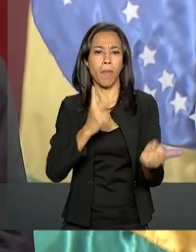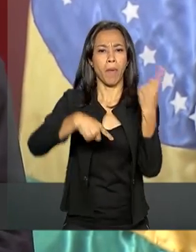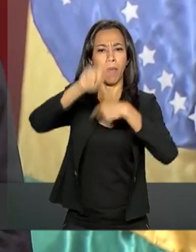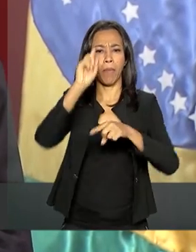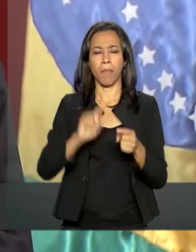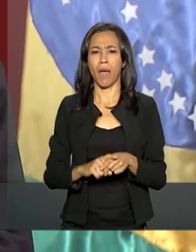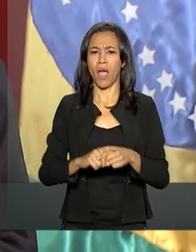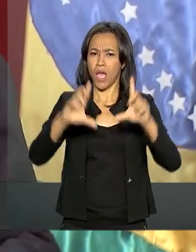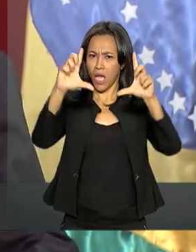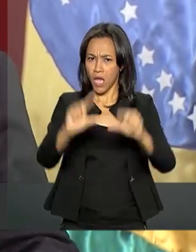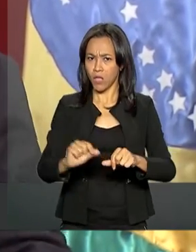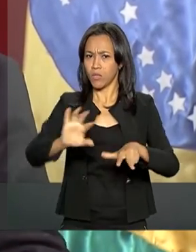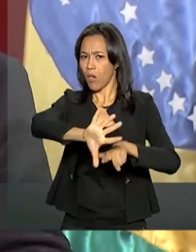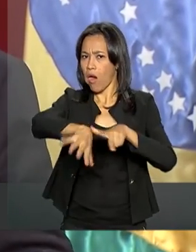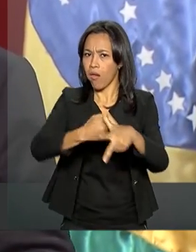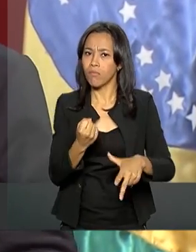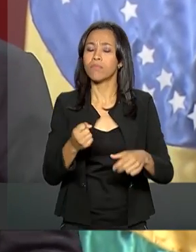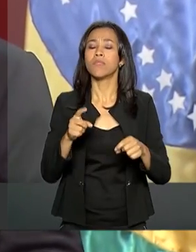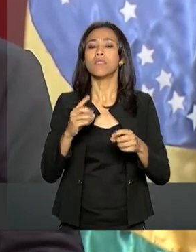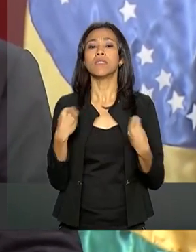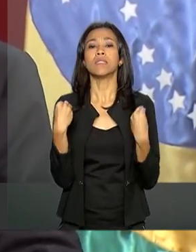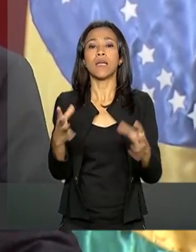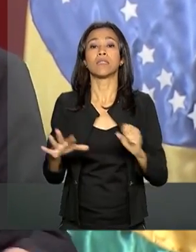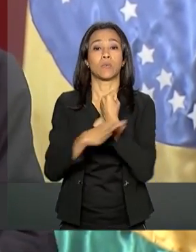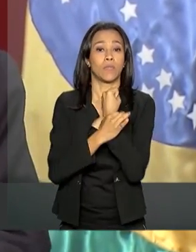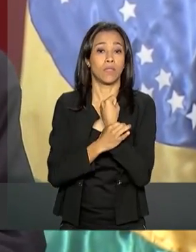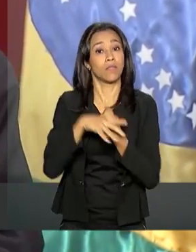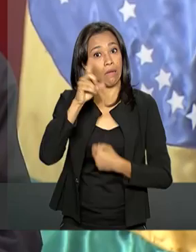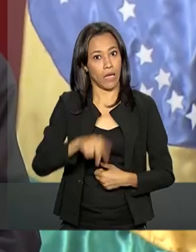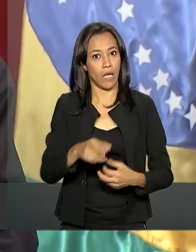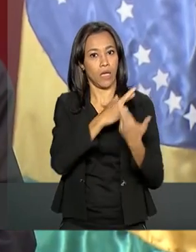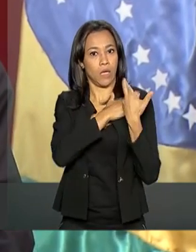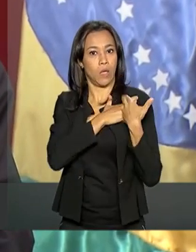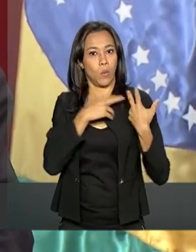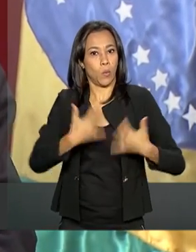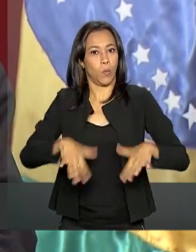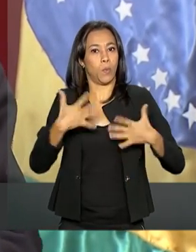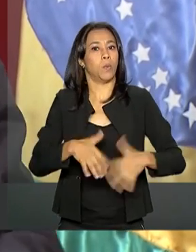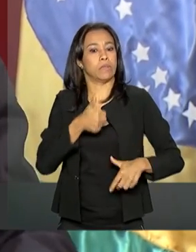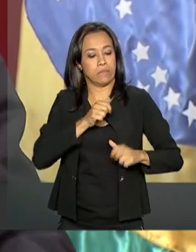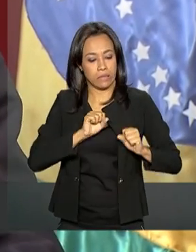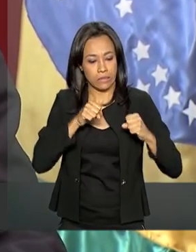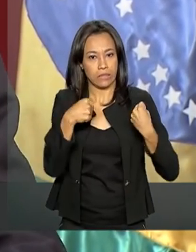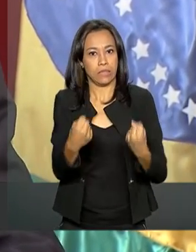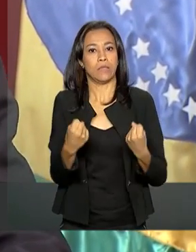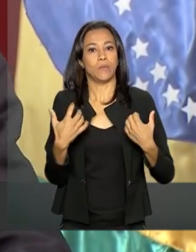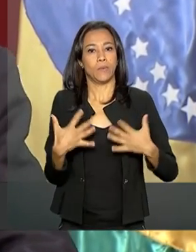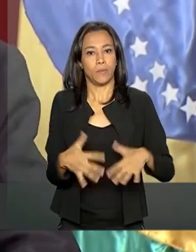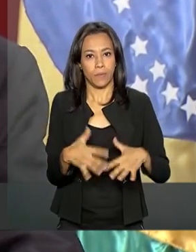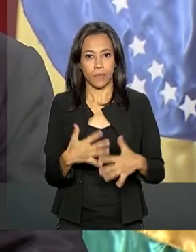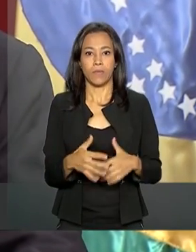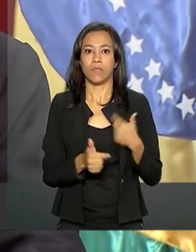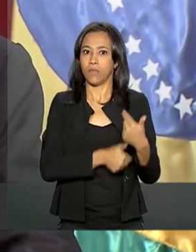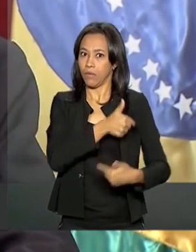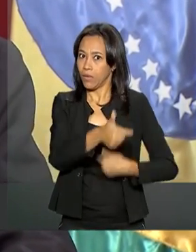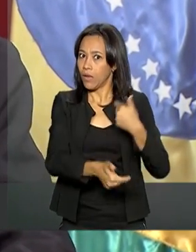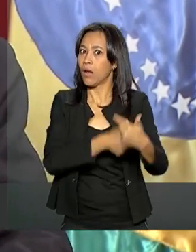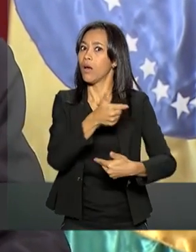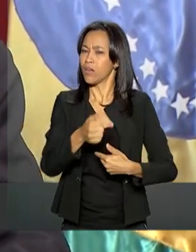mais segurança. E essa é uma grande responsabilidade, uma grande tarefa que sei que o senhor